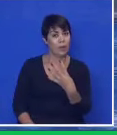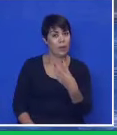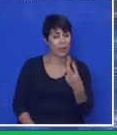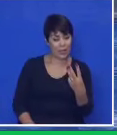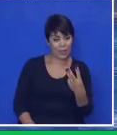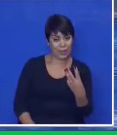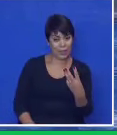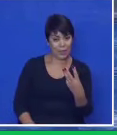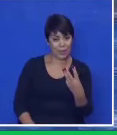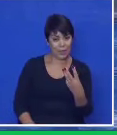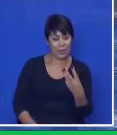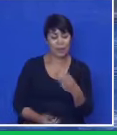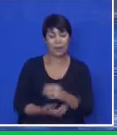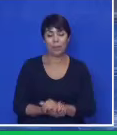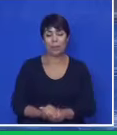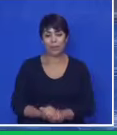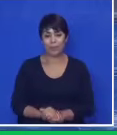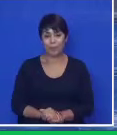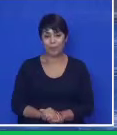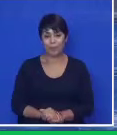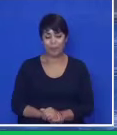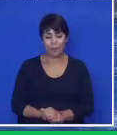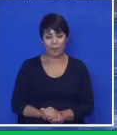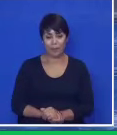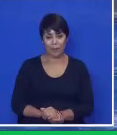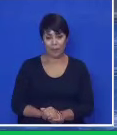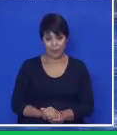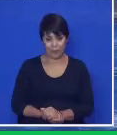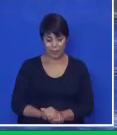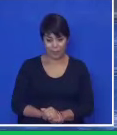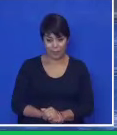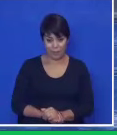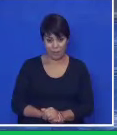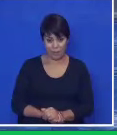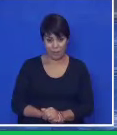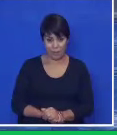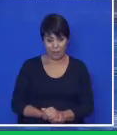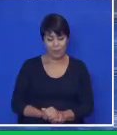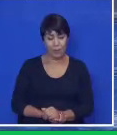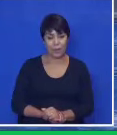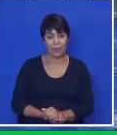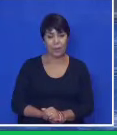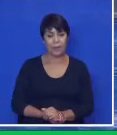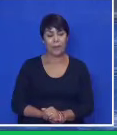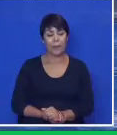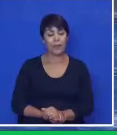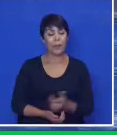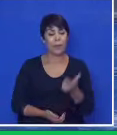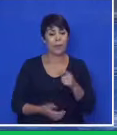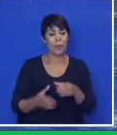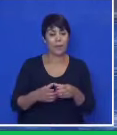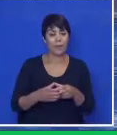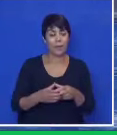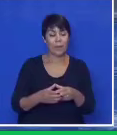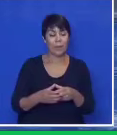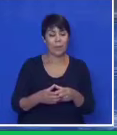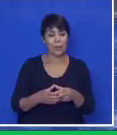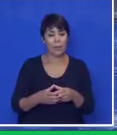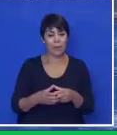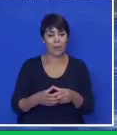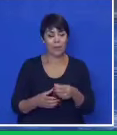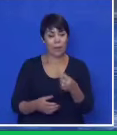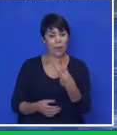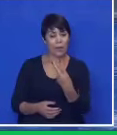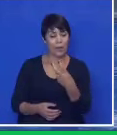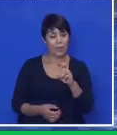43. Verde, 43. Foram sorteados dois números, faltam quatro. Bola azul,